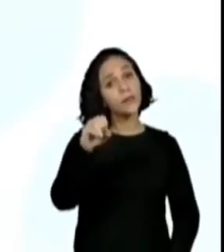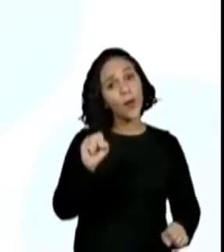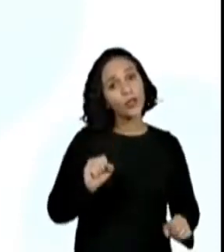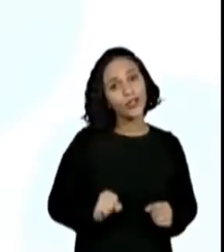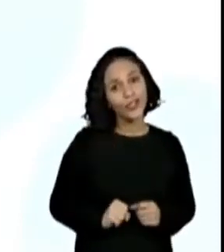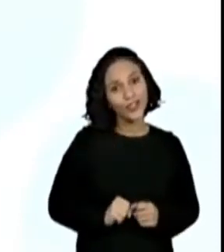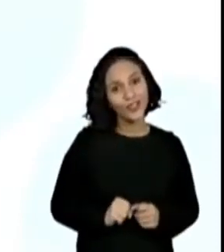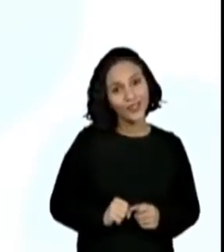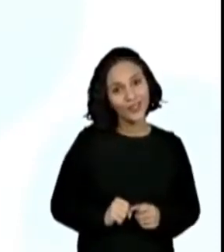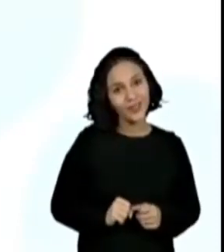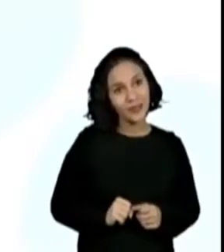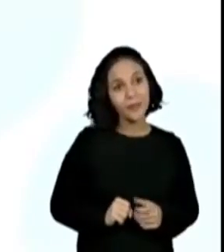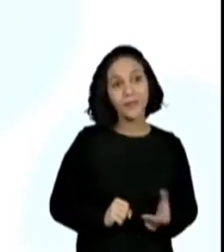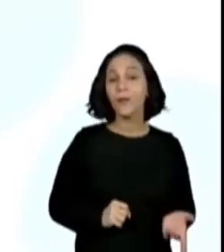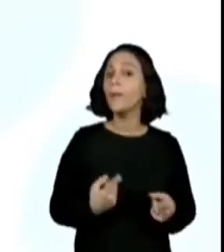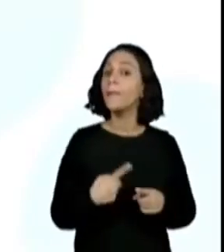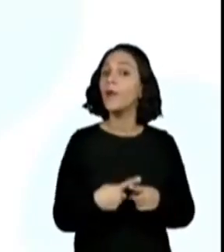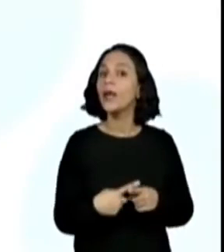sim